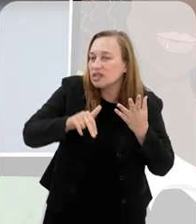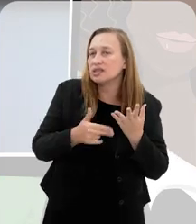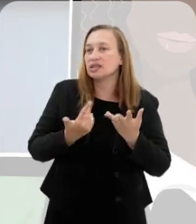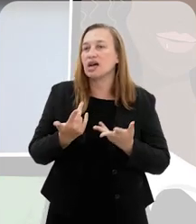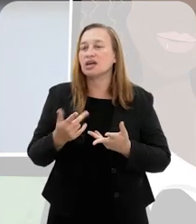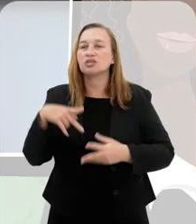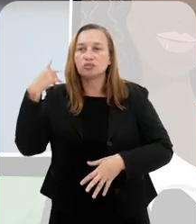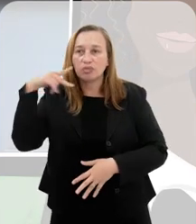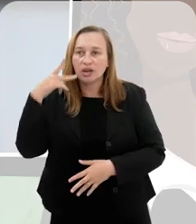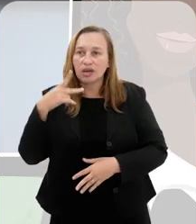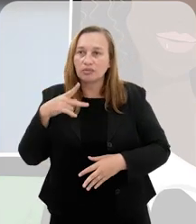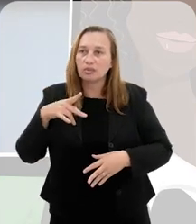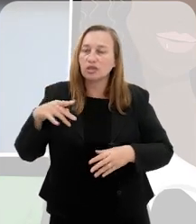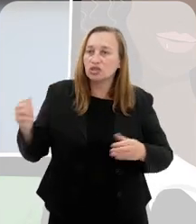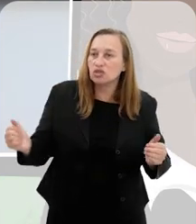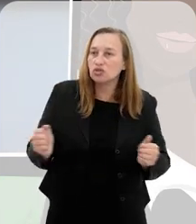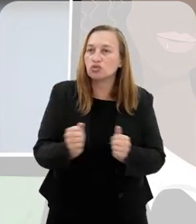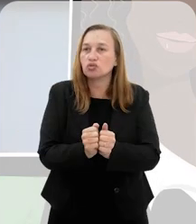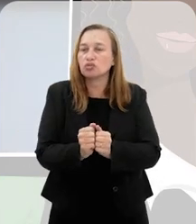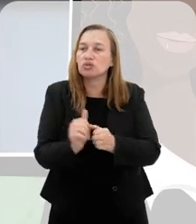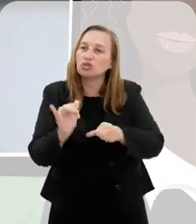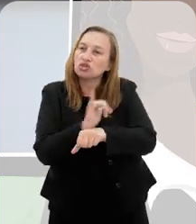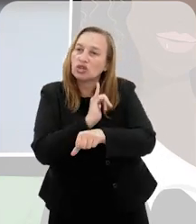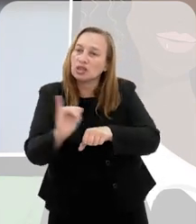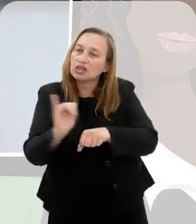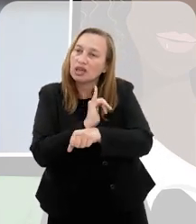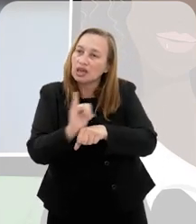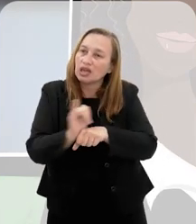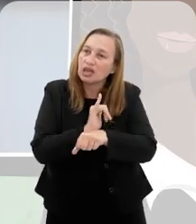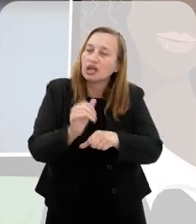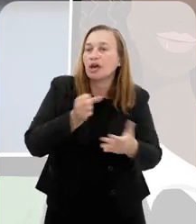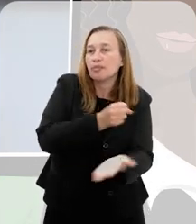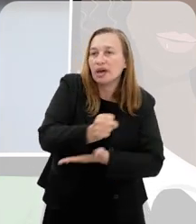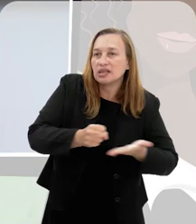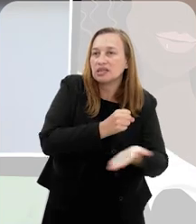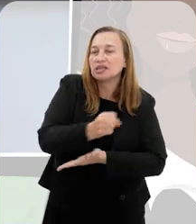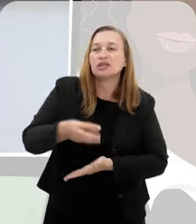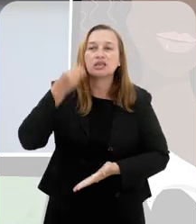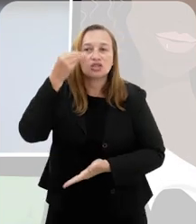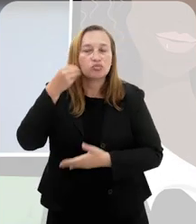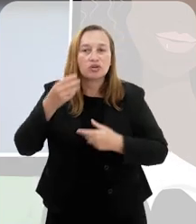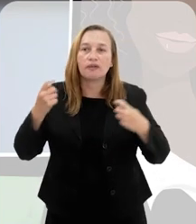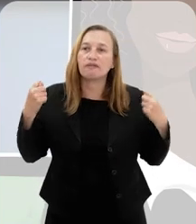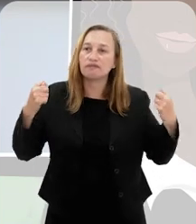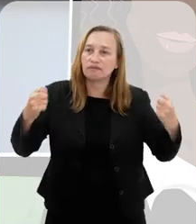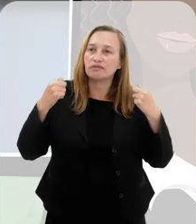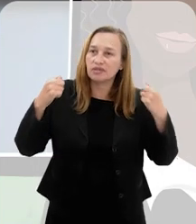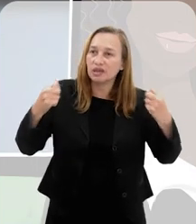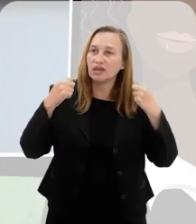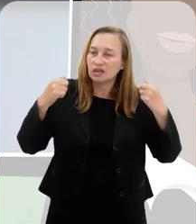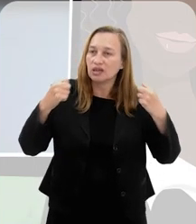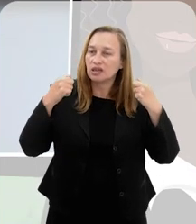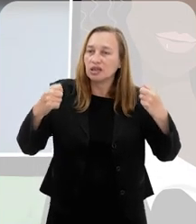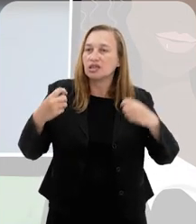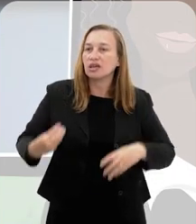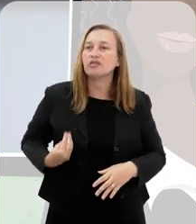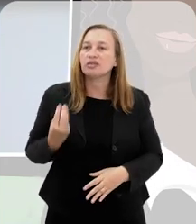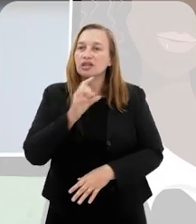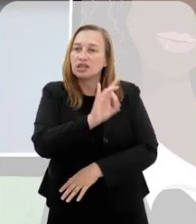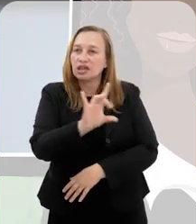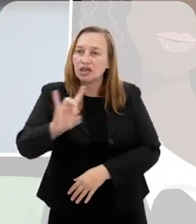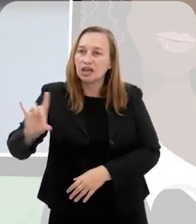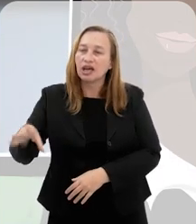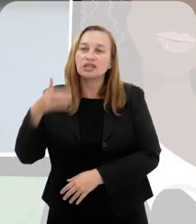a diversidade do parlamento se materializa e as proposições baseadas na experiência militante da